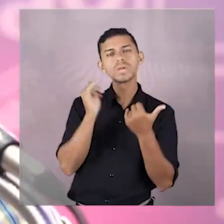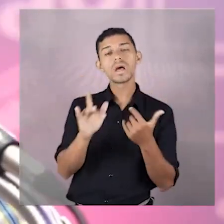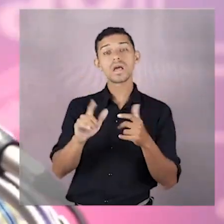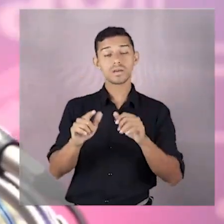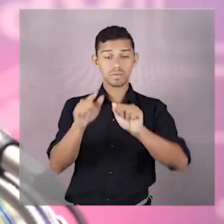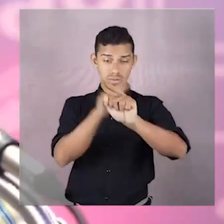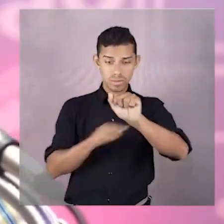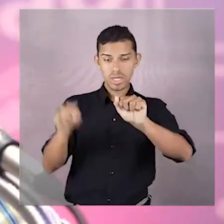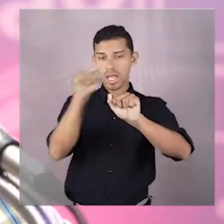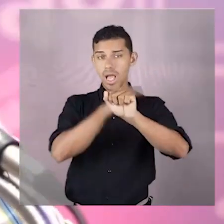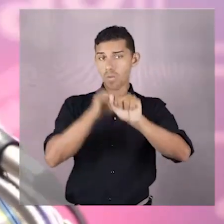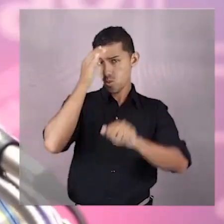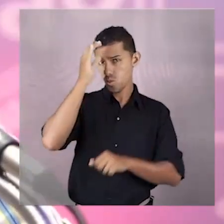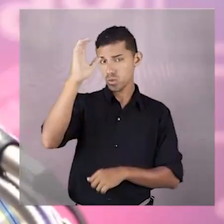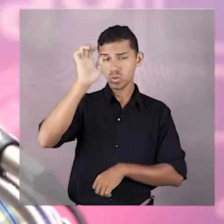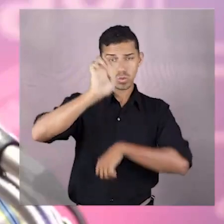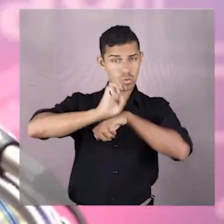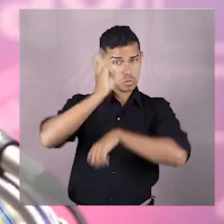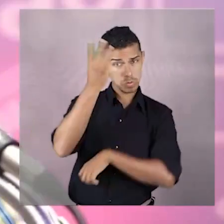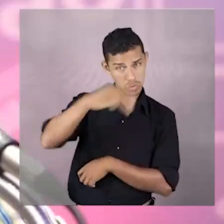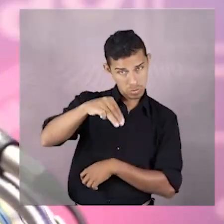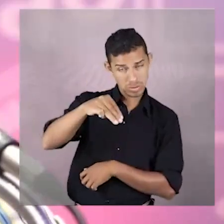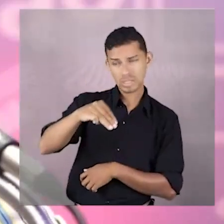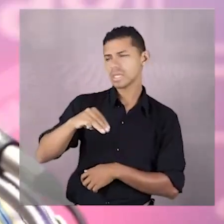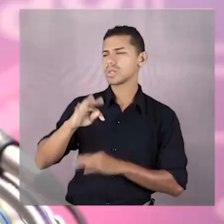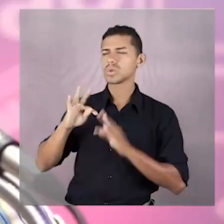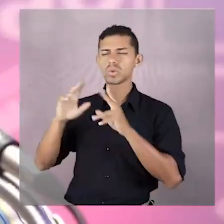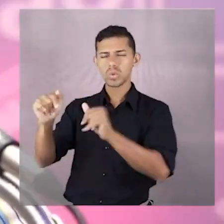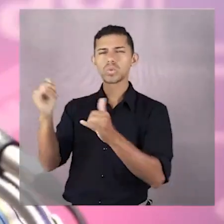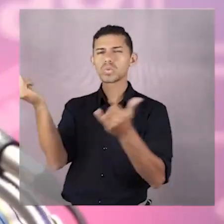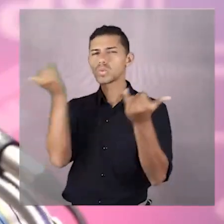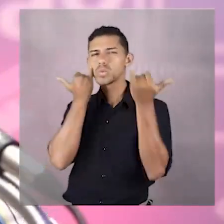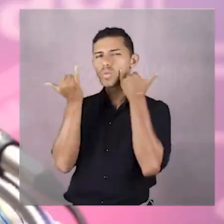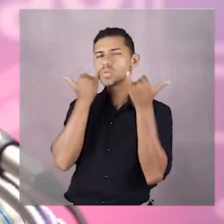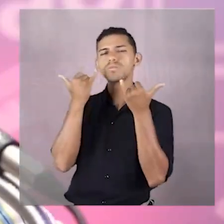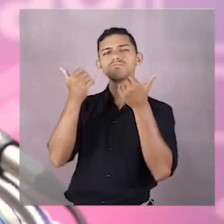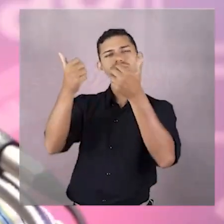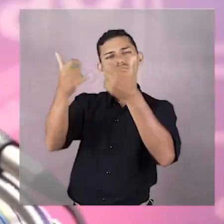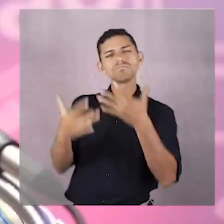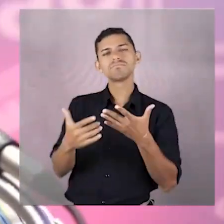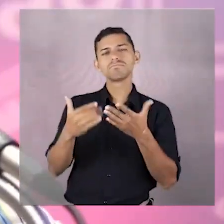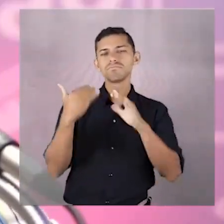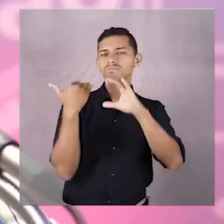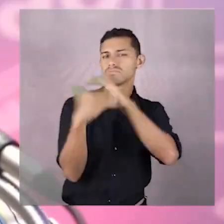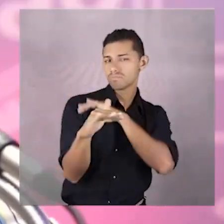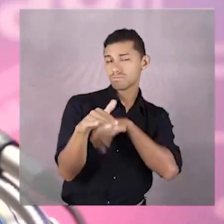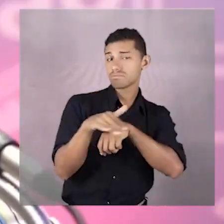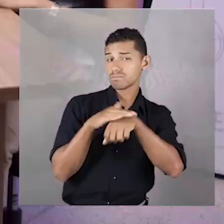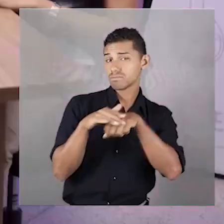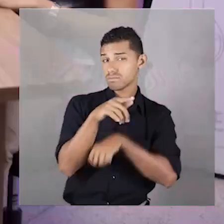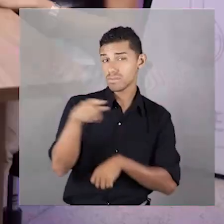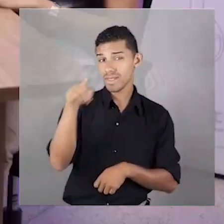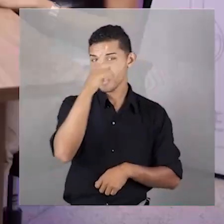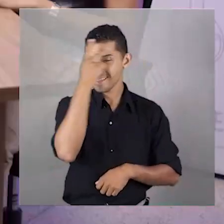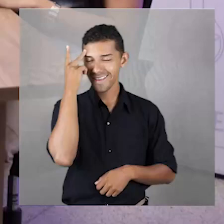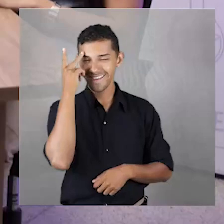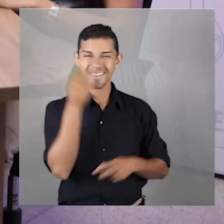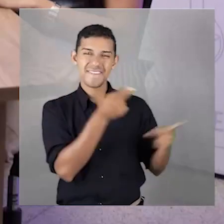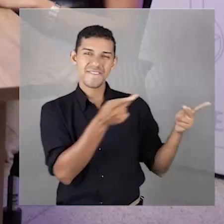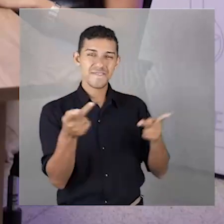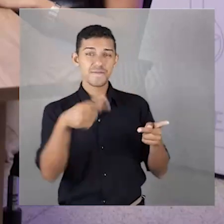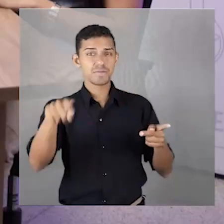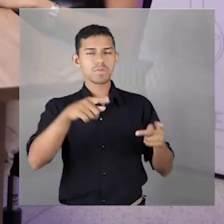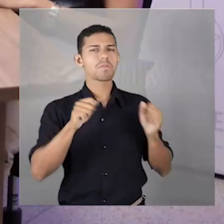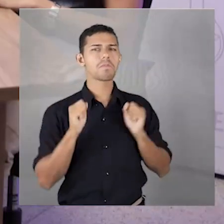é o @cultura.maranhão. Lá eles têm todas as informações e podem direcionar melhor as pessoas. Fica o convite